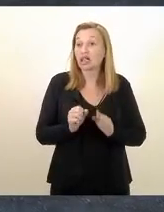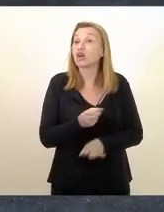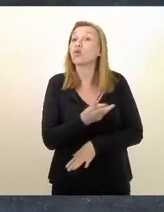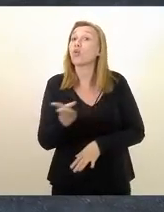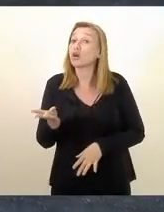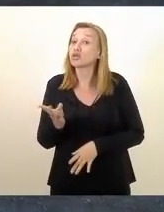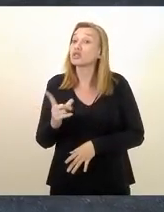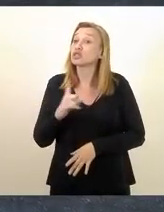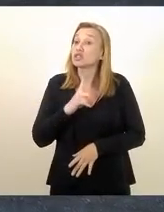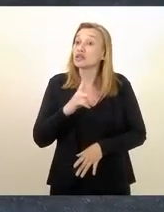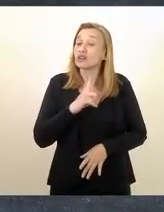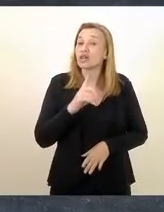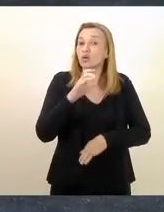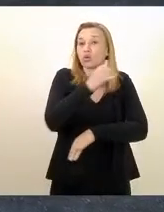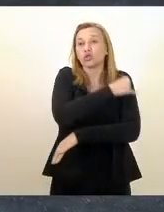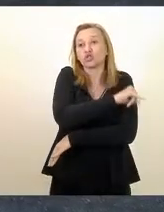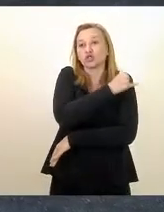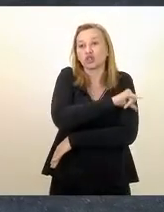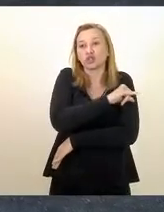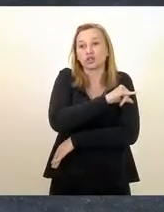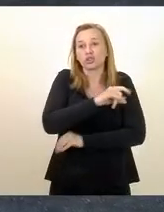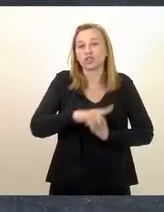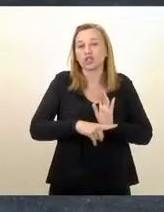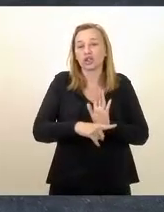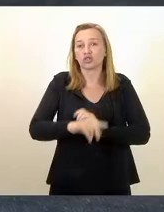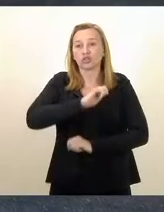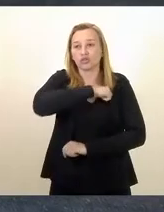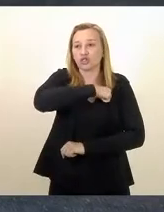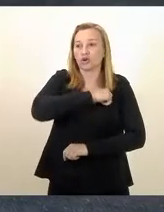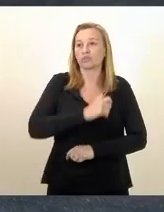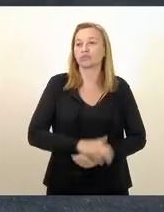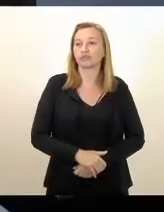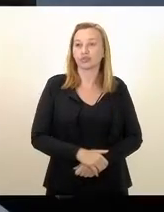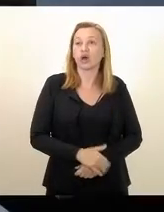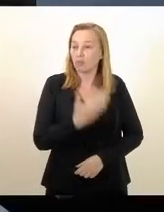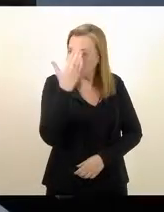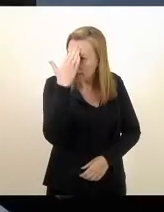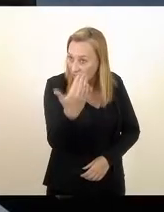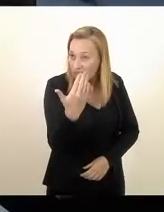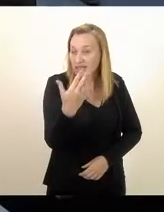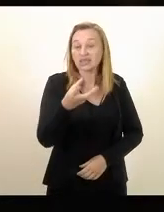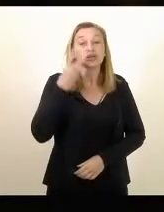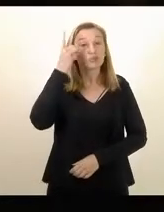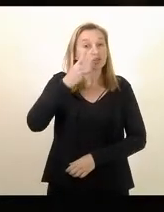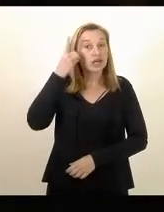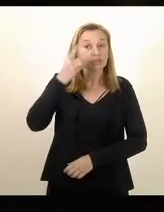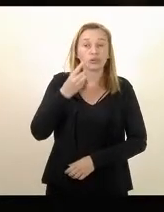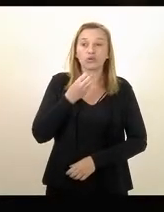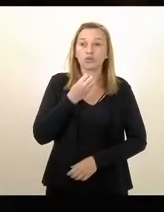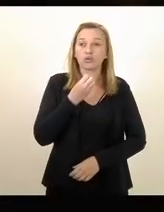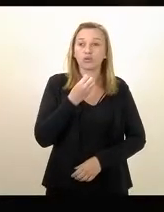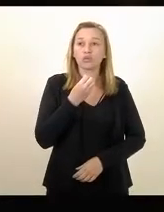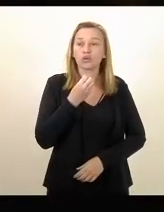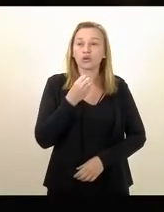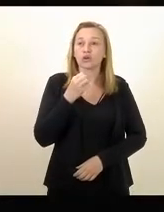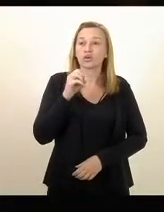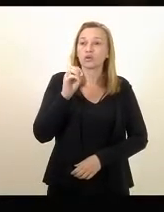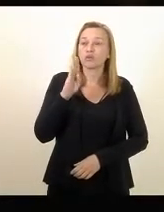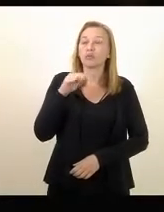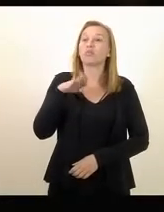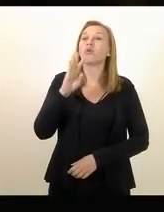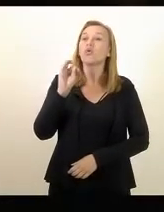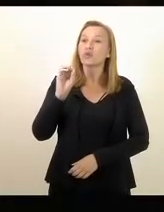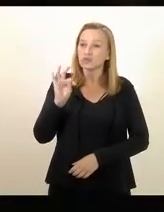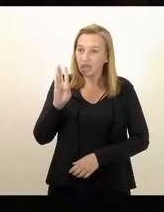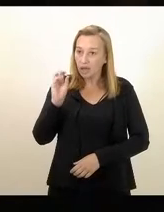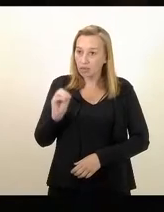estiver o Rio de Janeiro em regime de recuperação fiscal muito obrigado deputado bom tempo excelente a